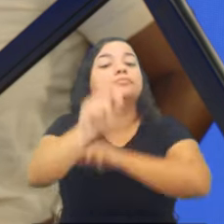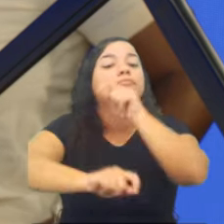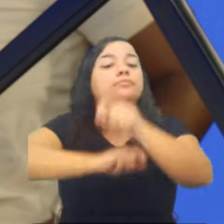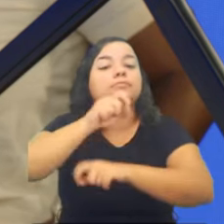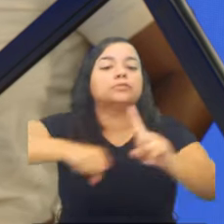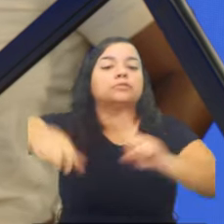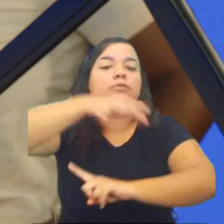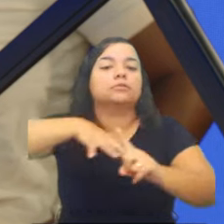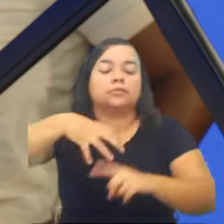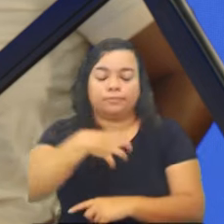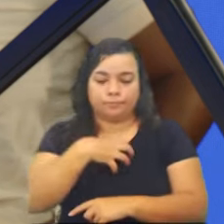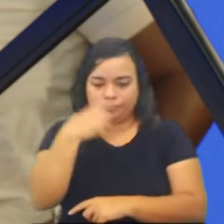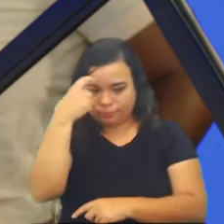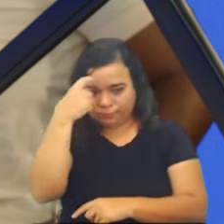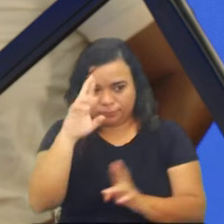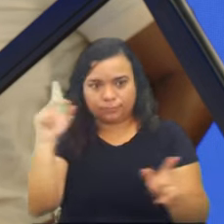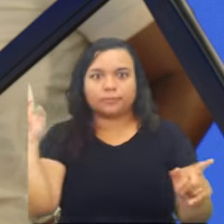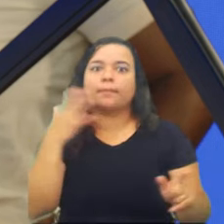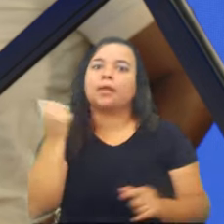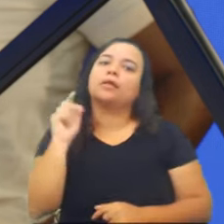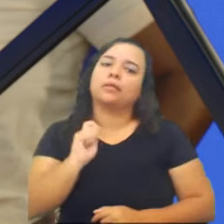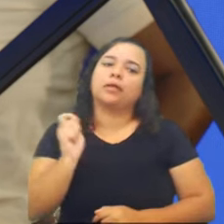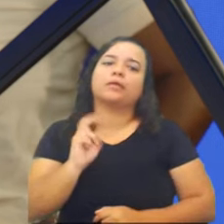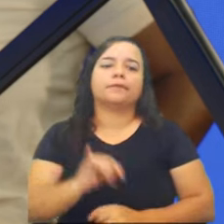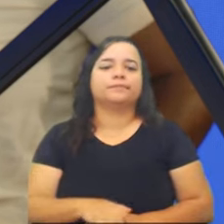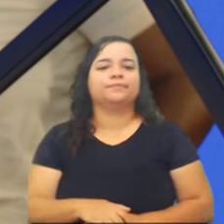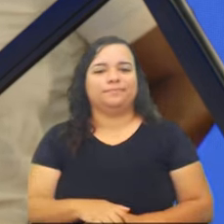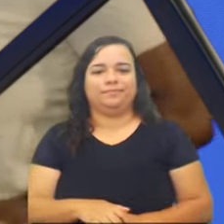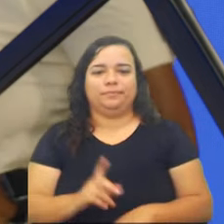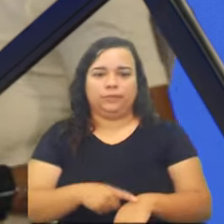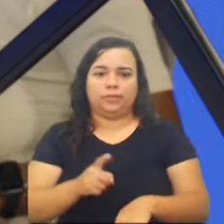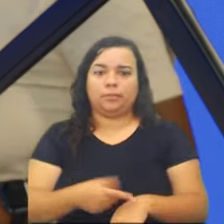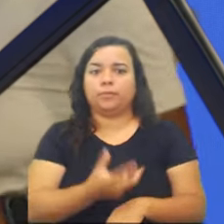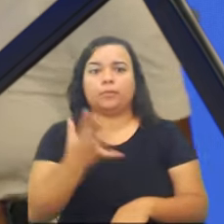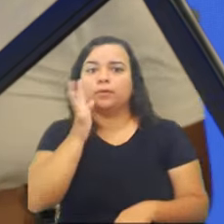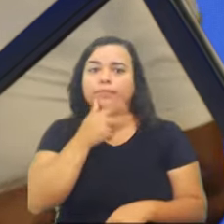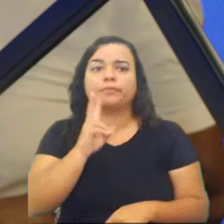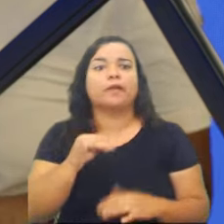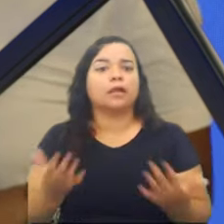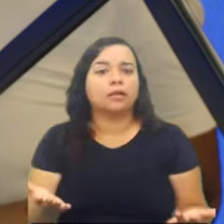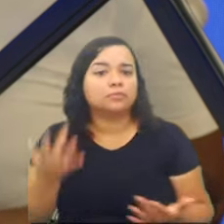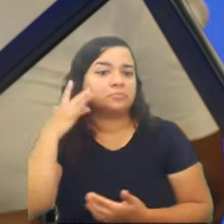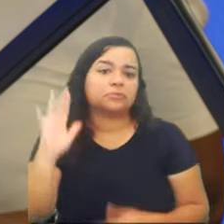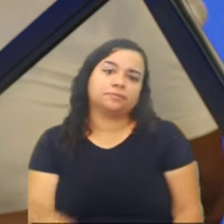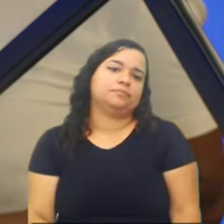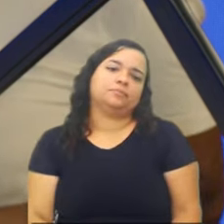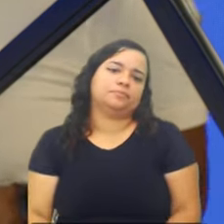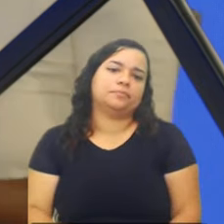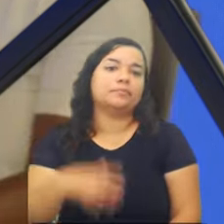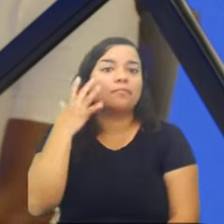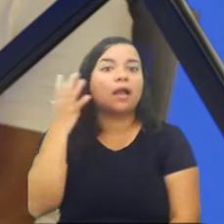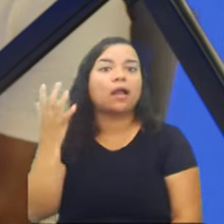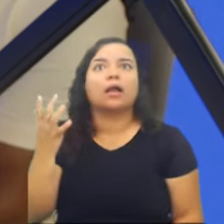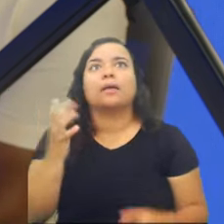hora que a sociedade vai parar e pensar de uma forma melhor né quanto tempo isso vai demorar não sei mas